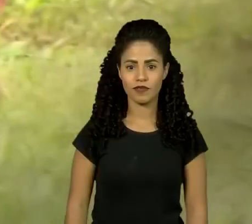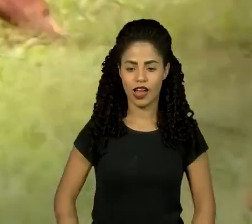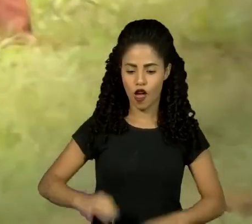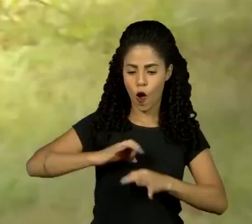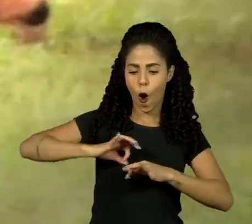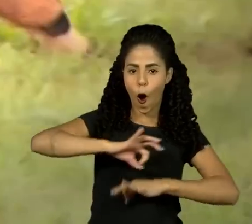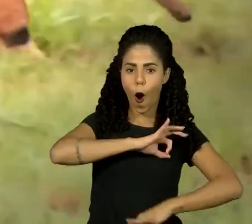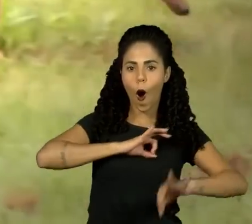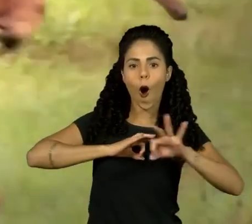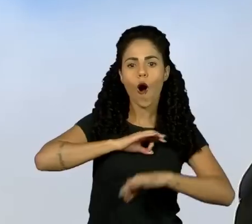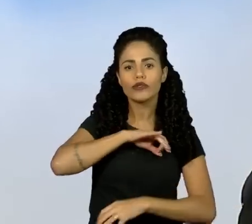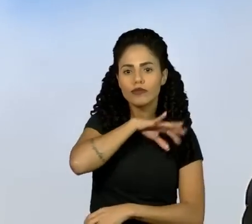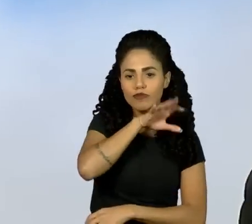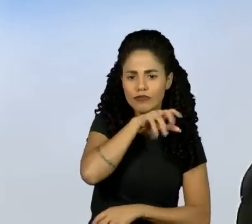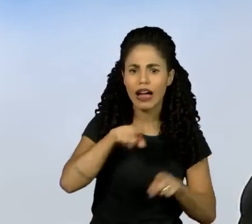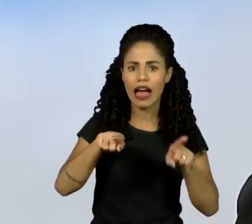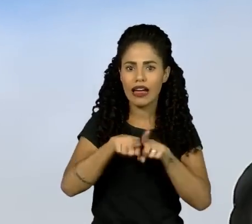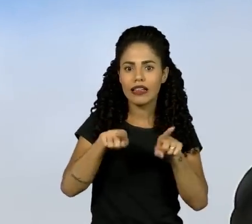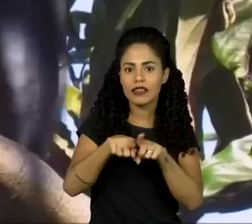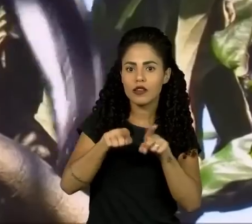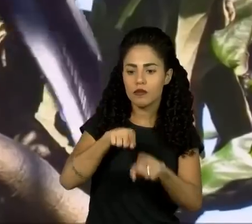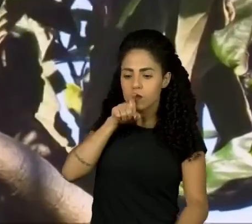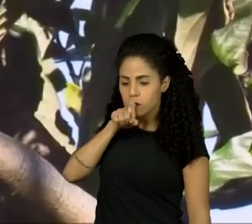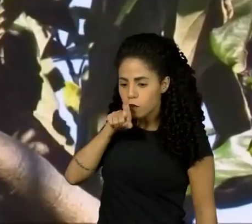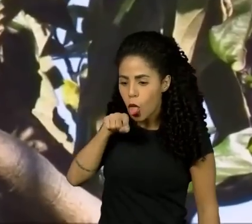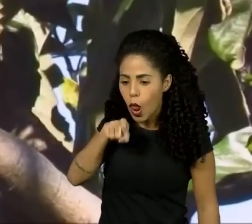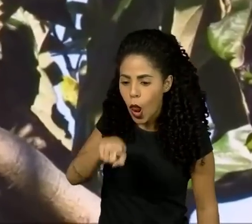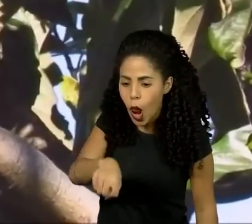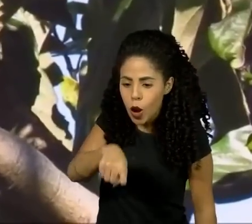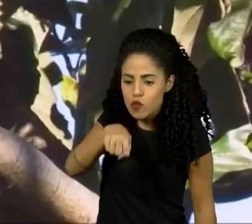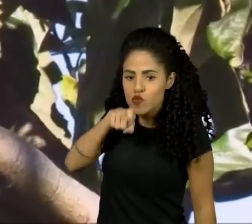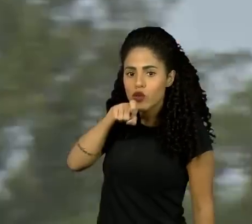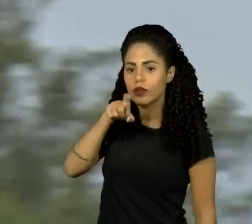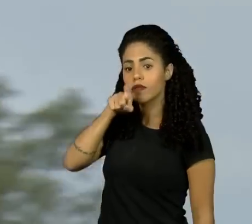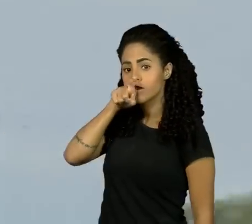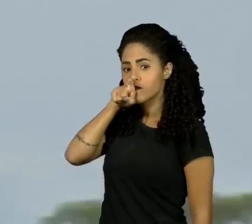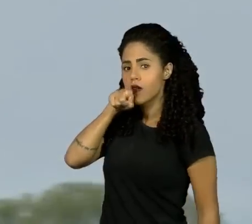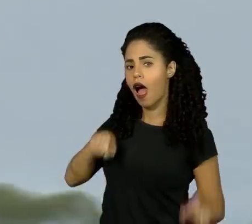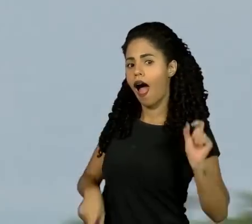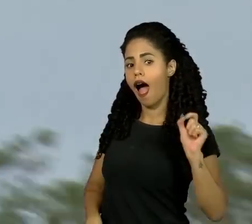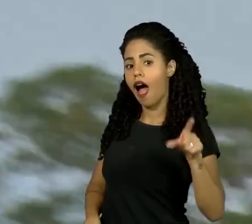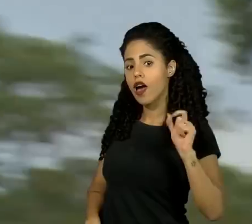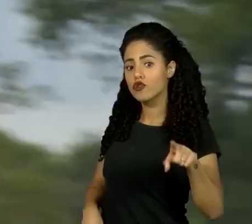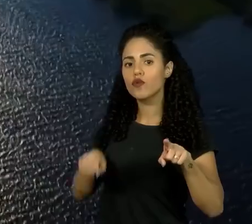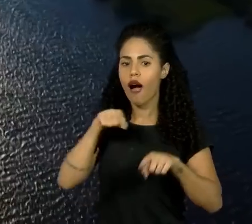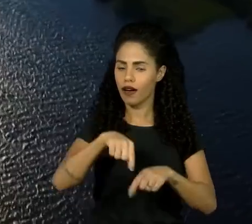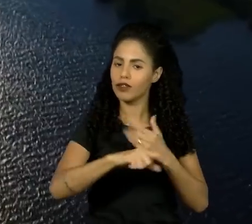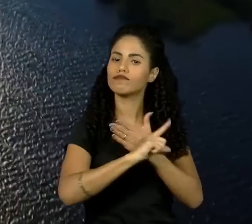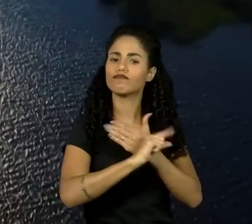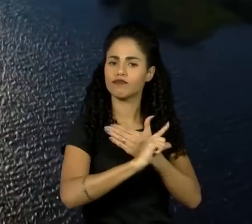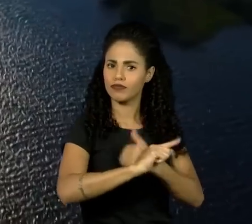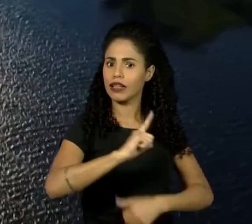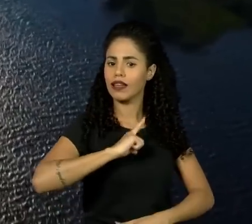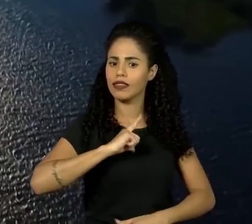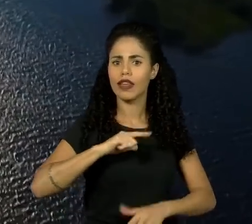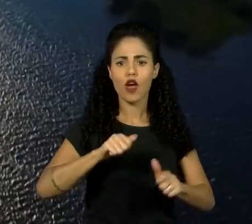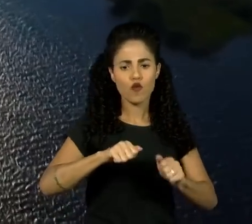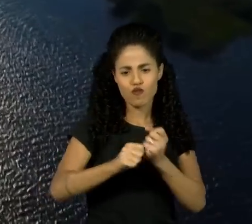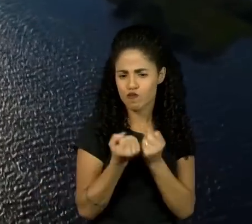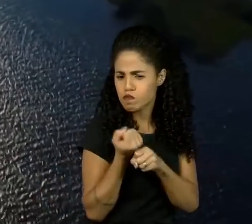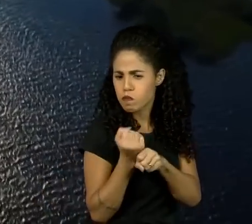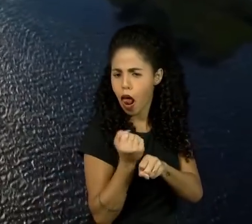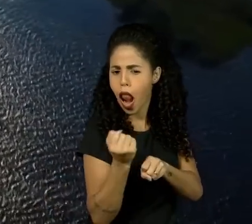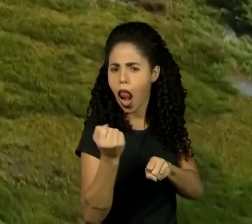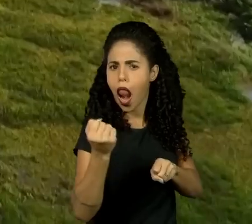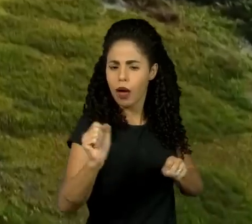Onça-pintada, tamanduá-bandeira, arara azul são alguns dos ilustres habitantes do Pantanal, a maior planície alagável